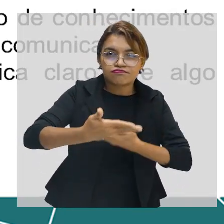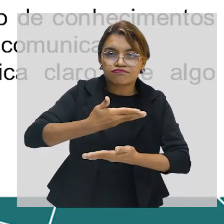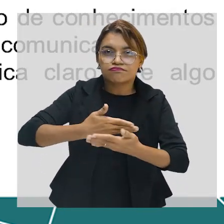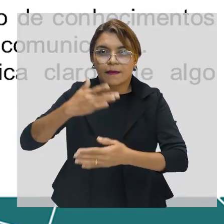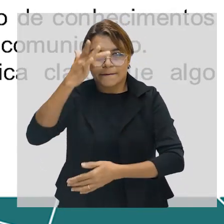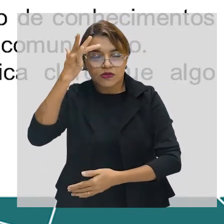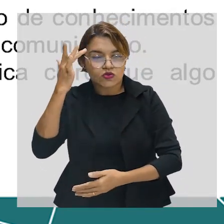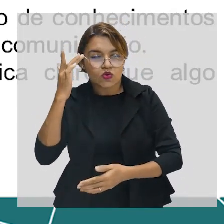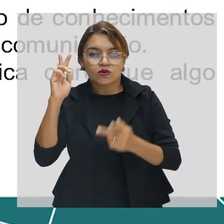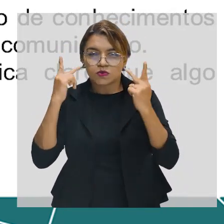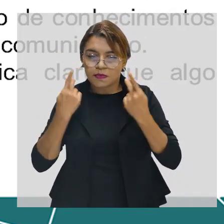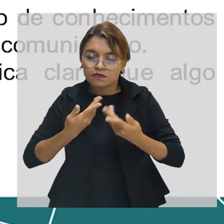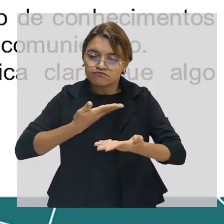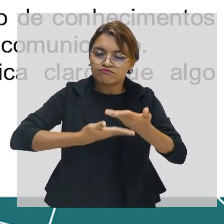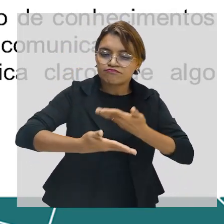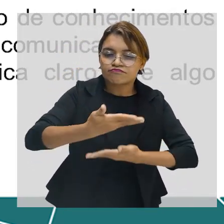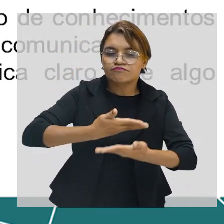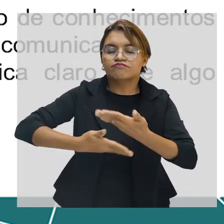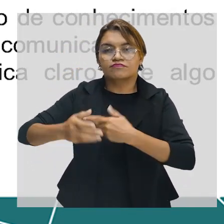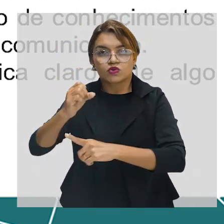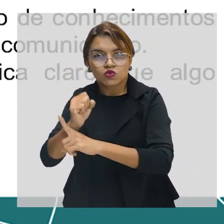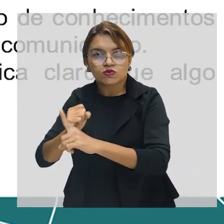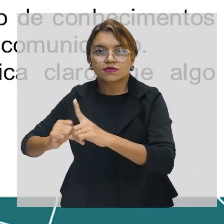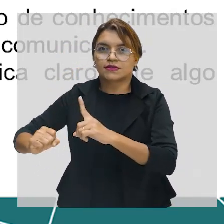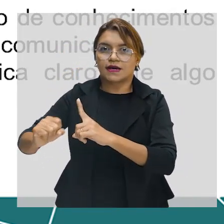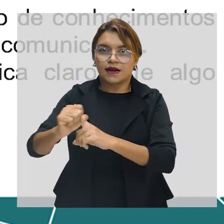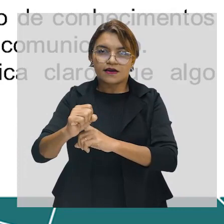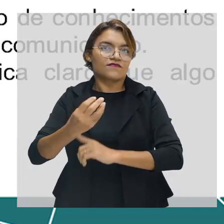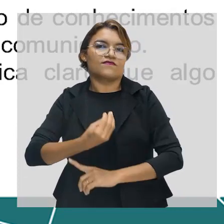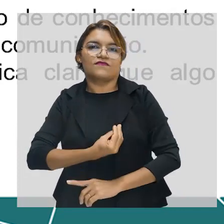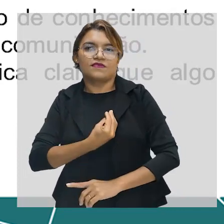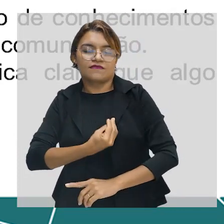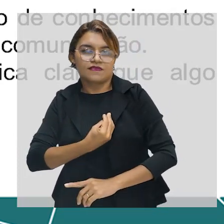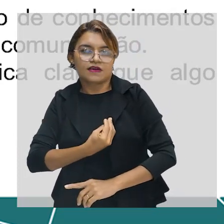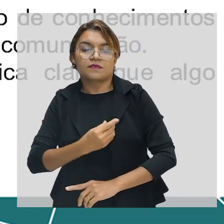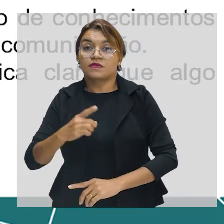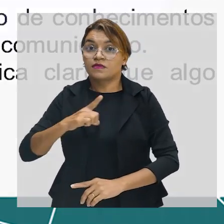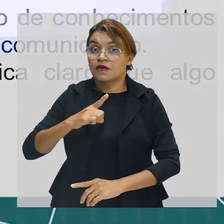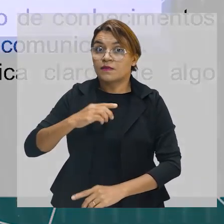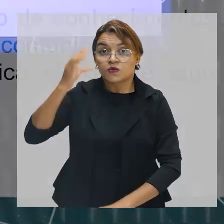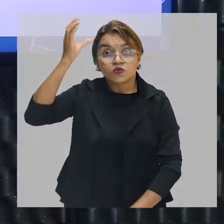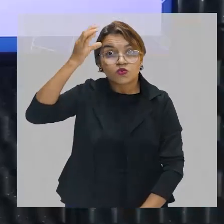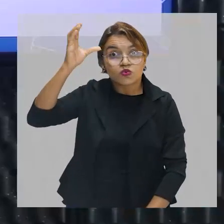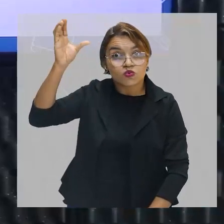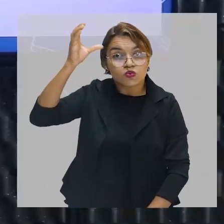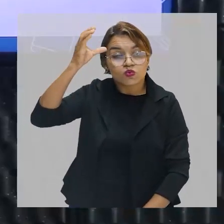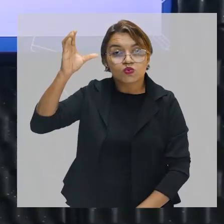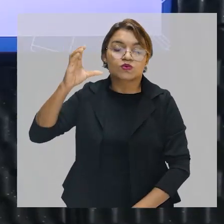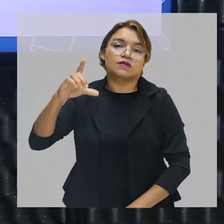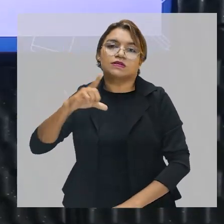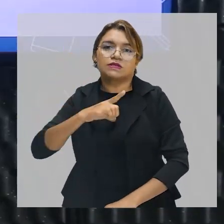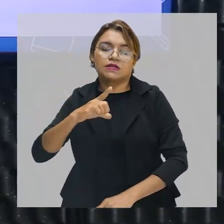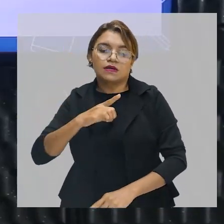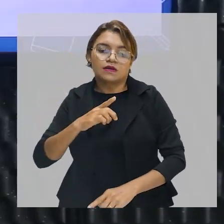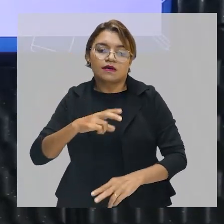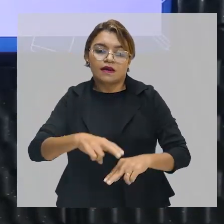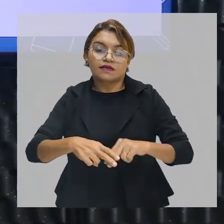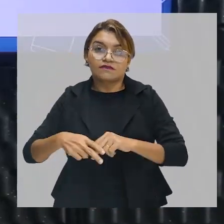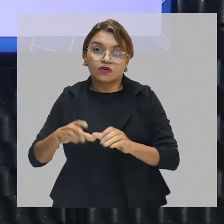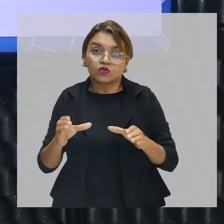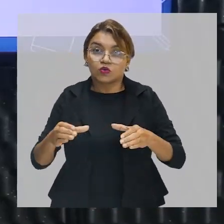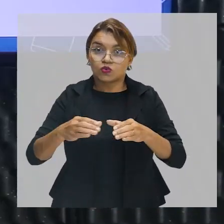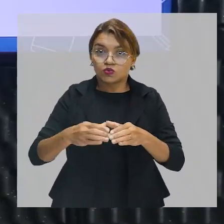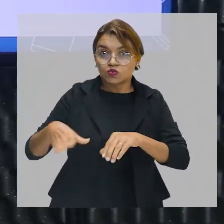culturais, ou seja, vivemos em sociedade e criamos culturas, as quais são construídas através do conjunto